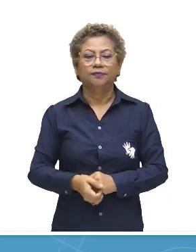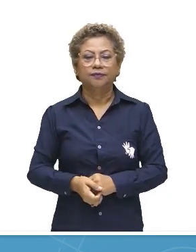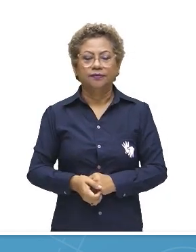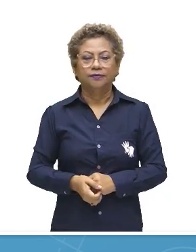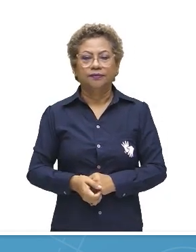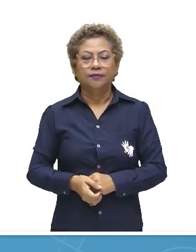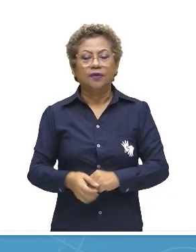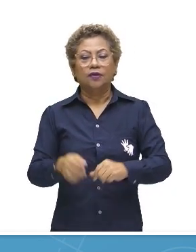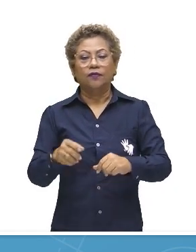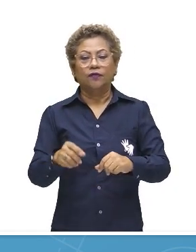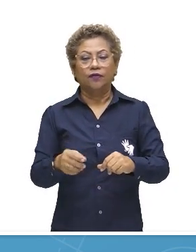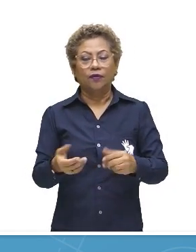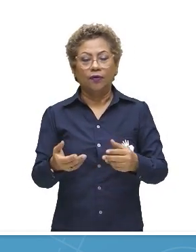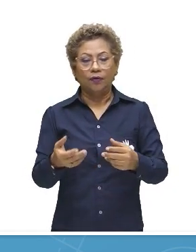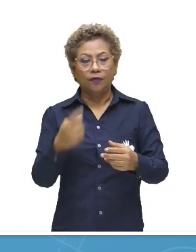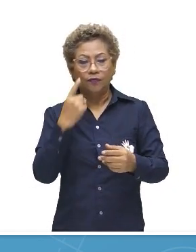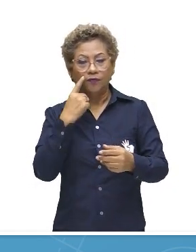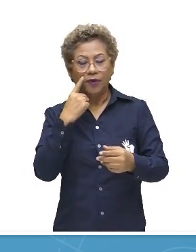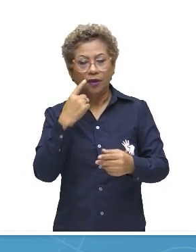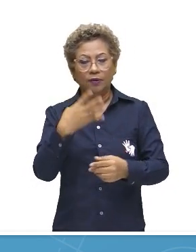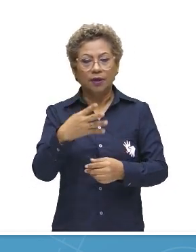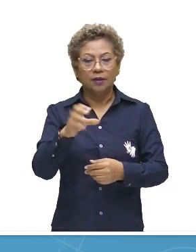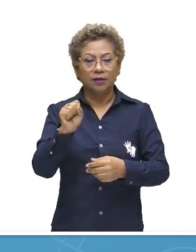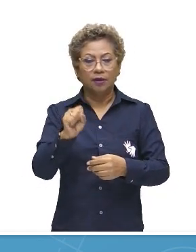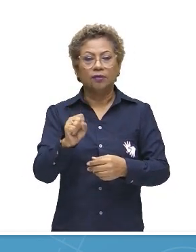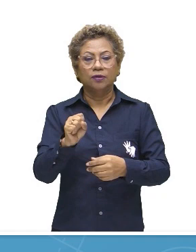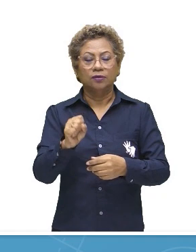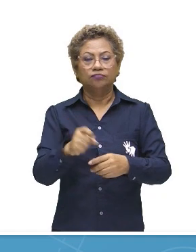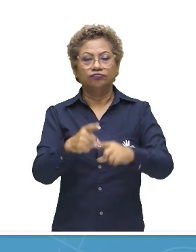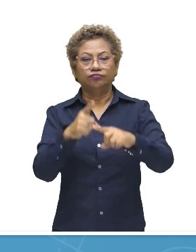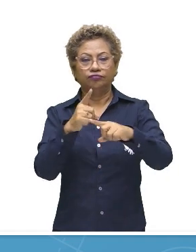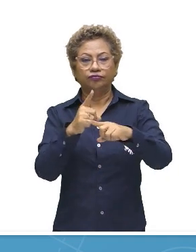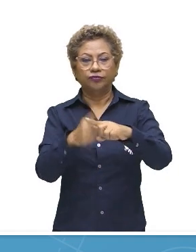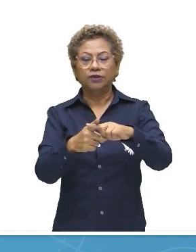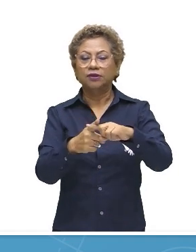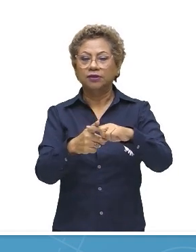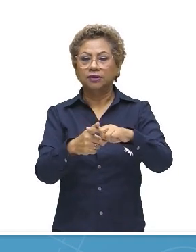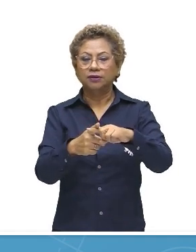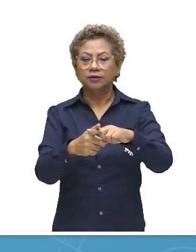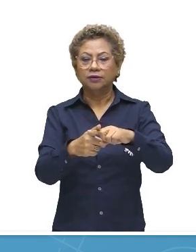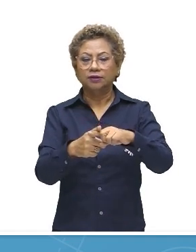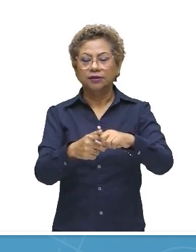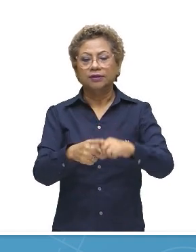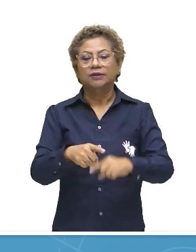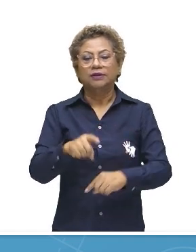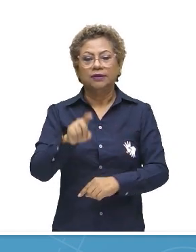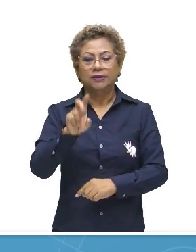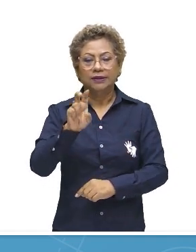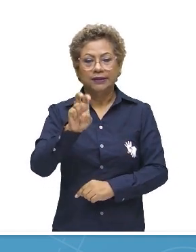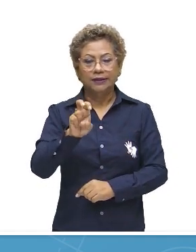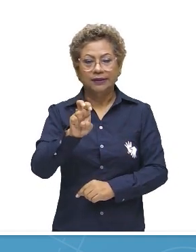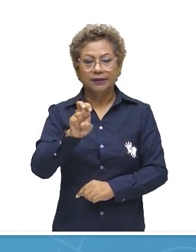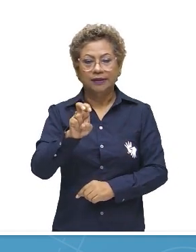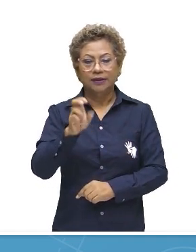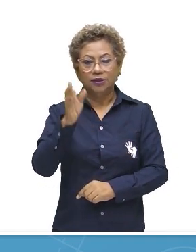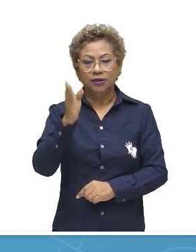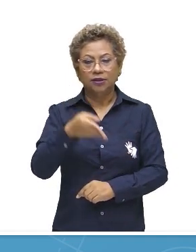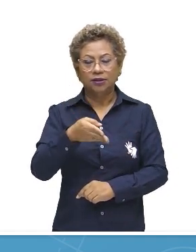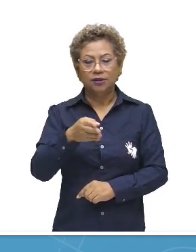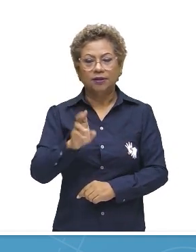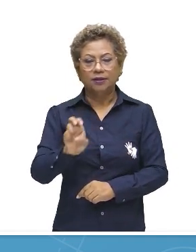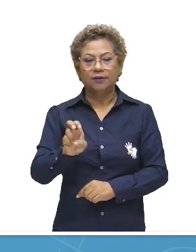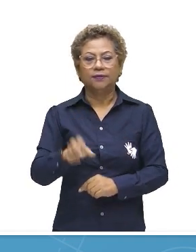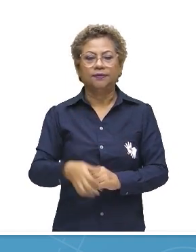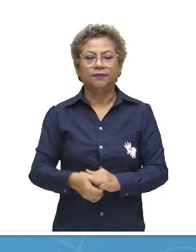vezes a fração da Márcia, que foi de 3/5, né? Márcia recebeu 3/5. Opa!